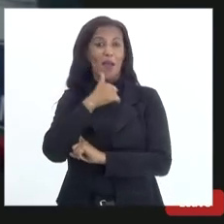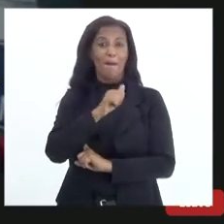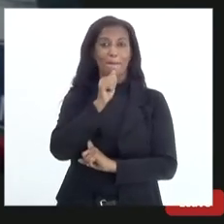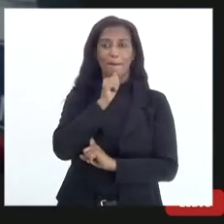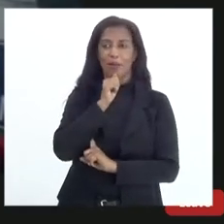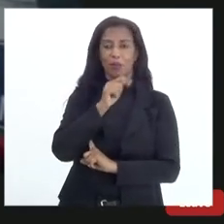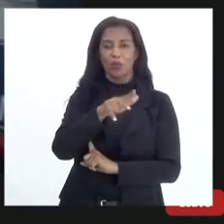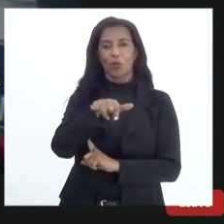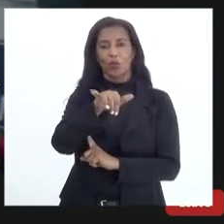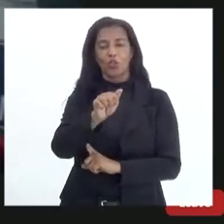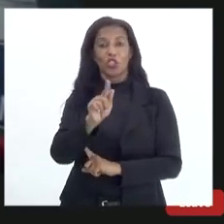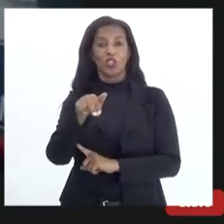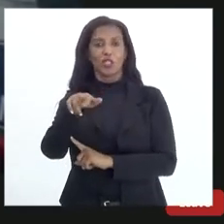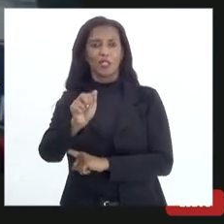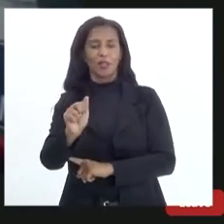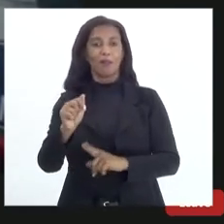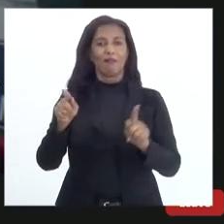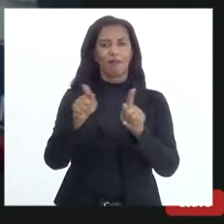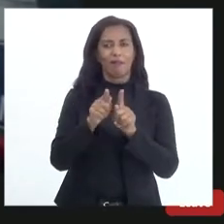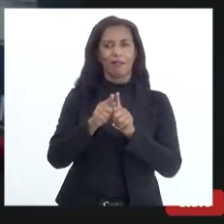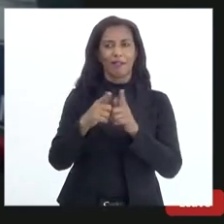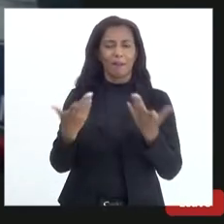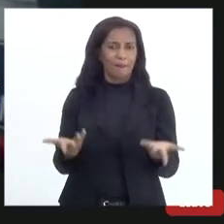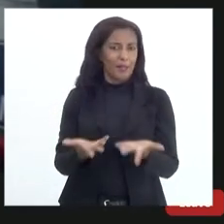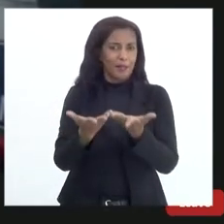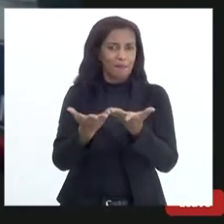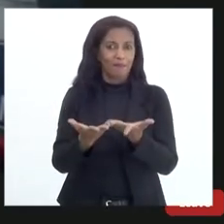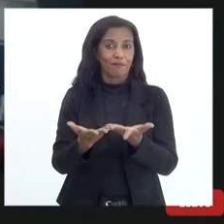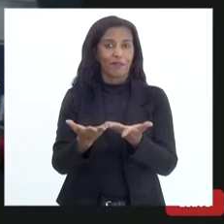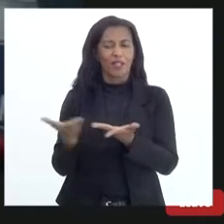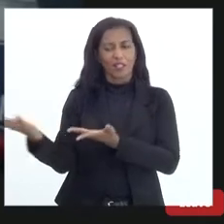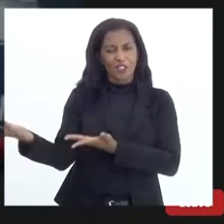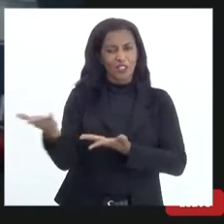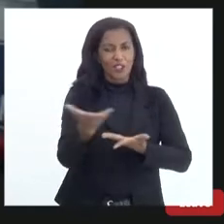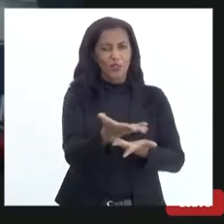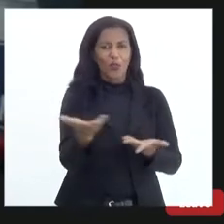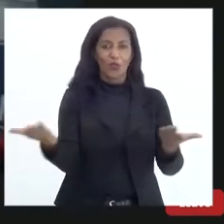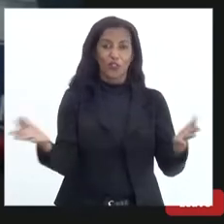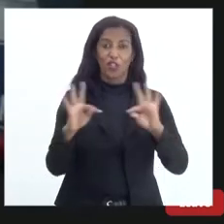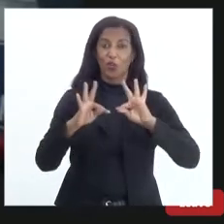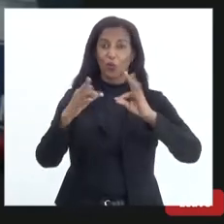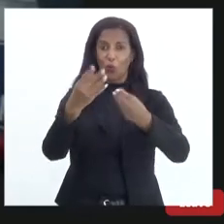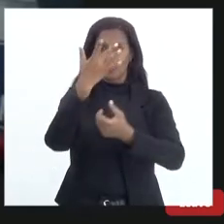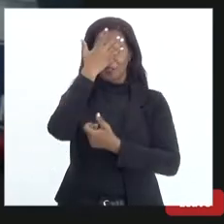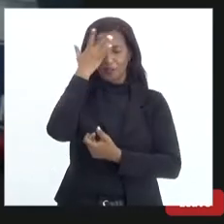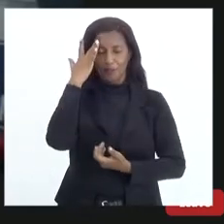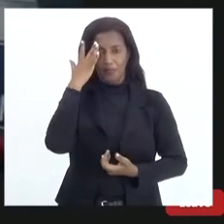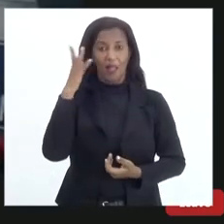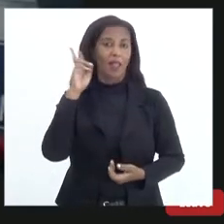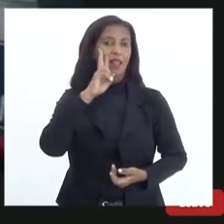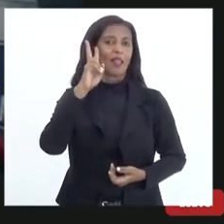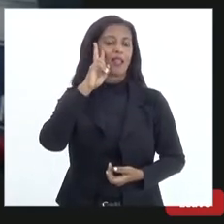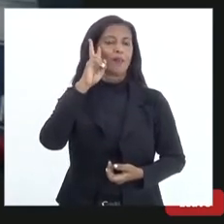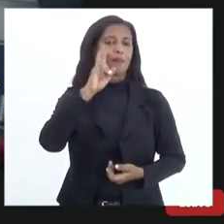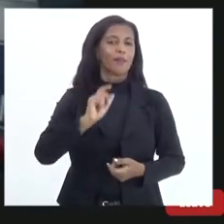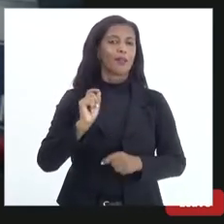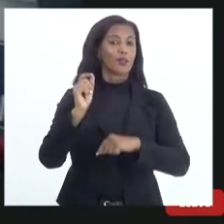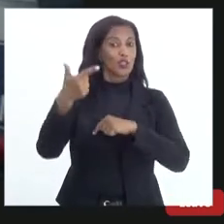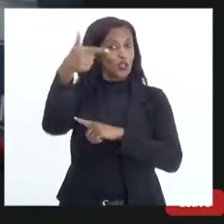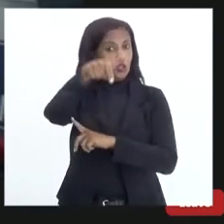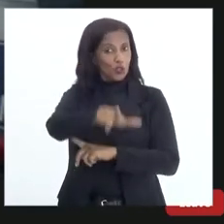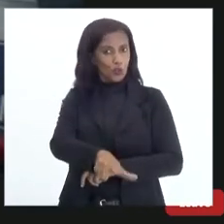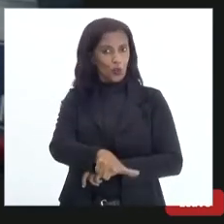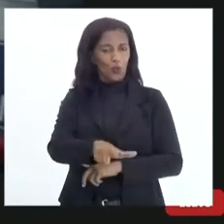atriz Soraya Aroni. Então, deixar esse convite aqui a todos e a todas, relembrando que, de